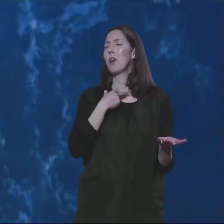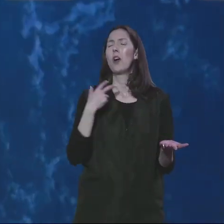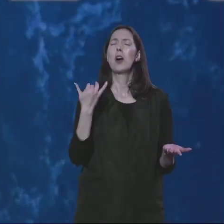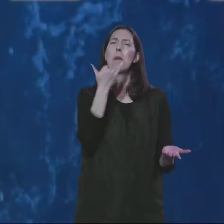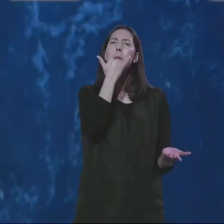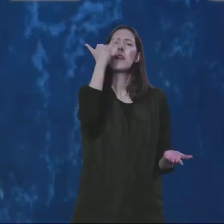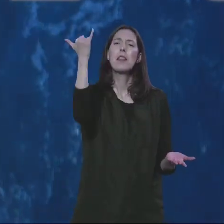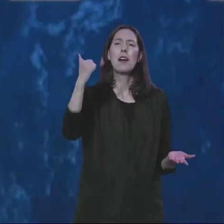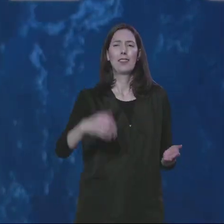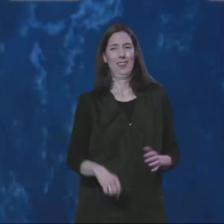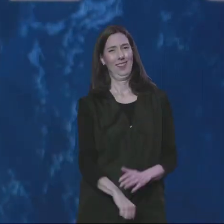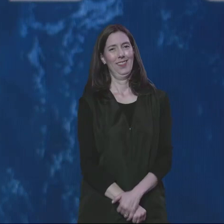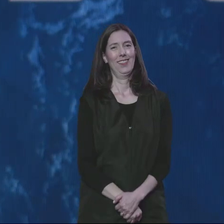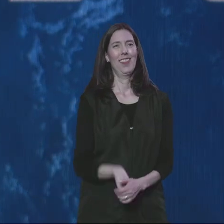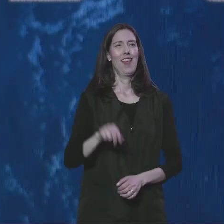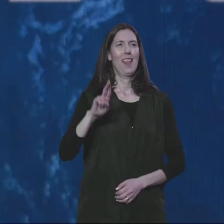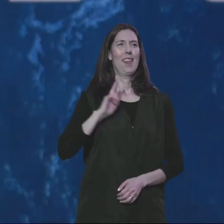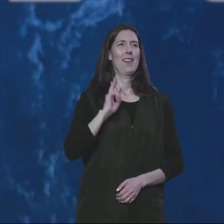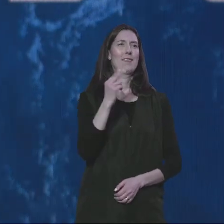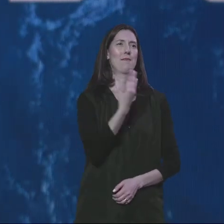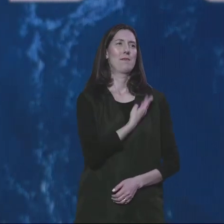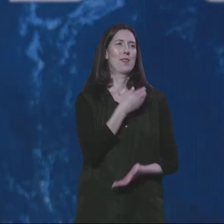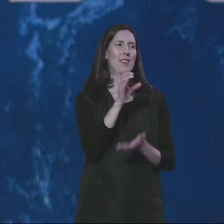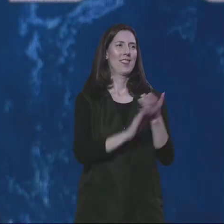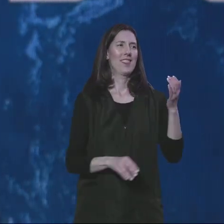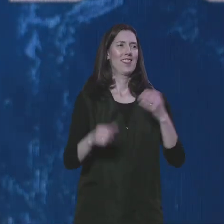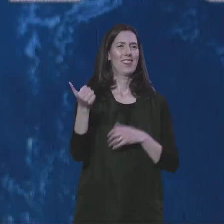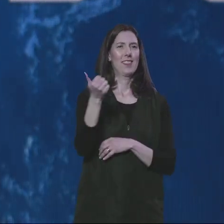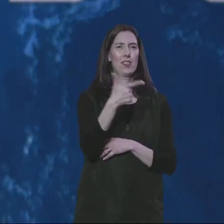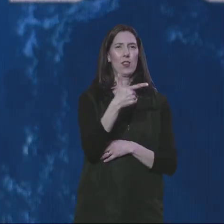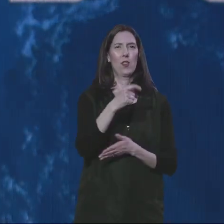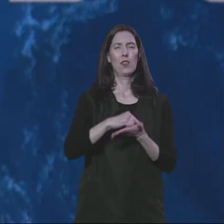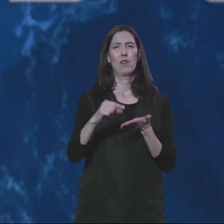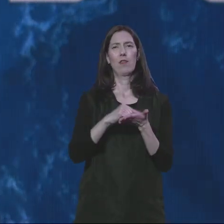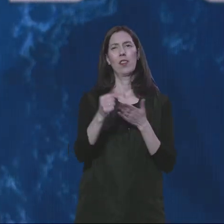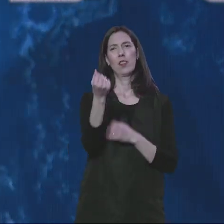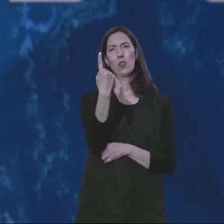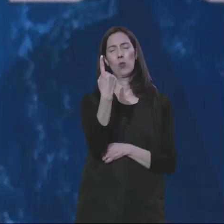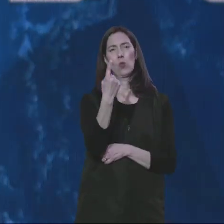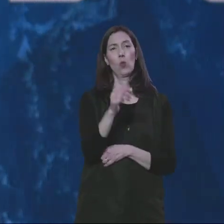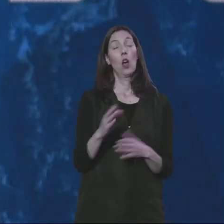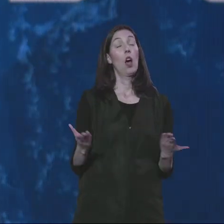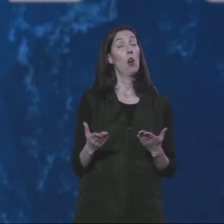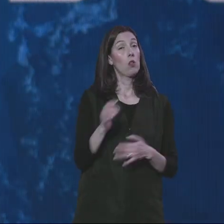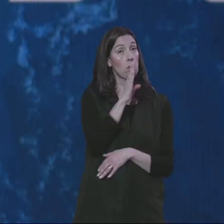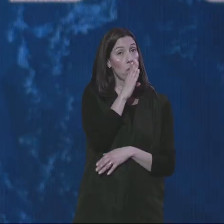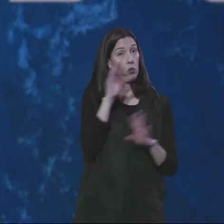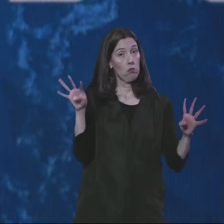Vamos lá. Hebreus 12, versículo 1. Faz silêncio aí.